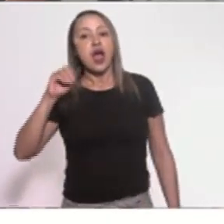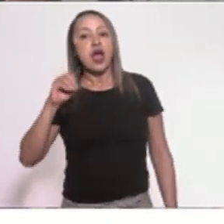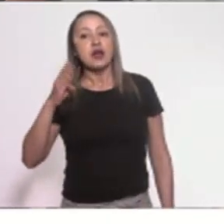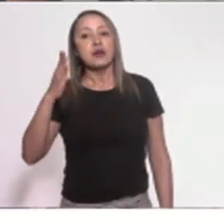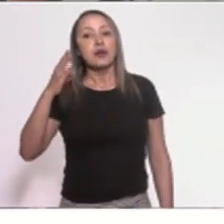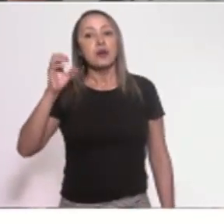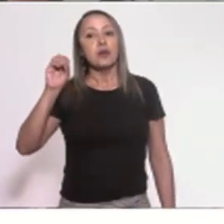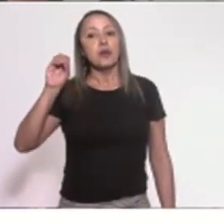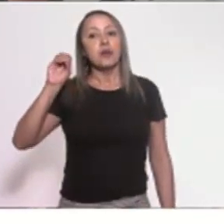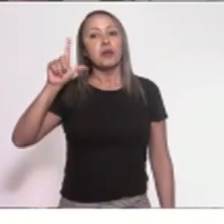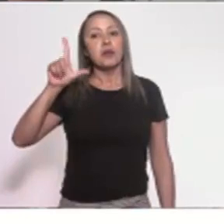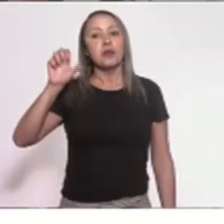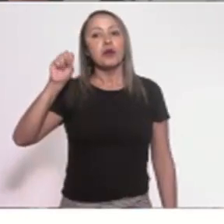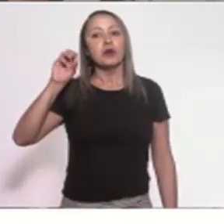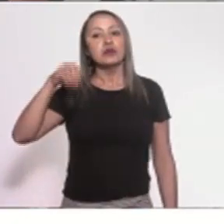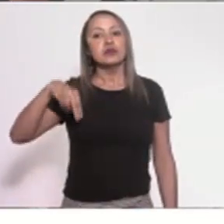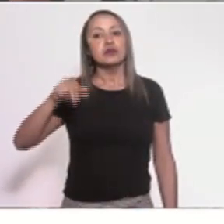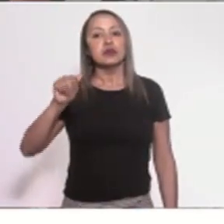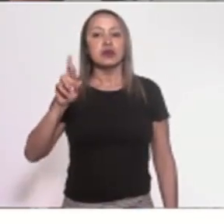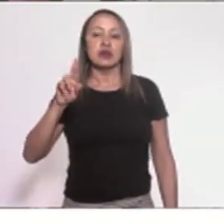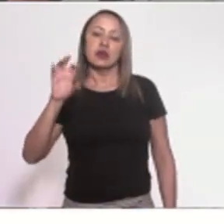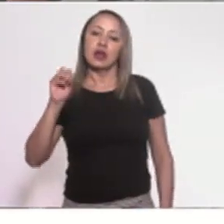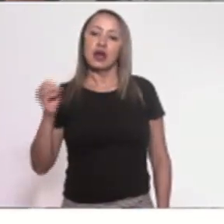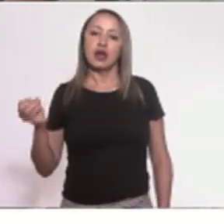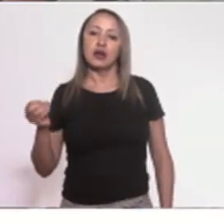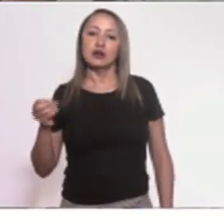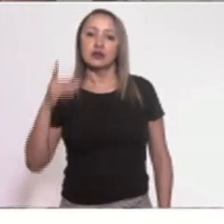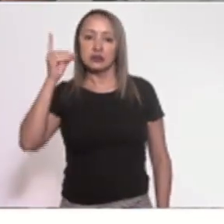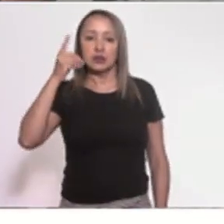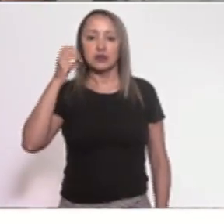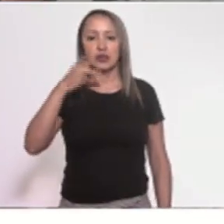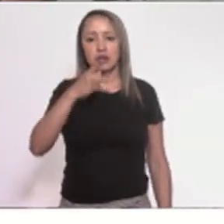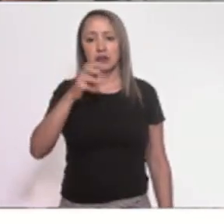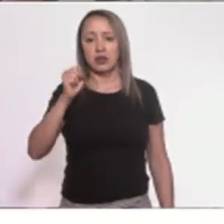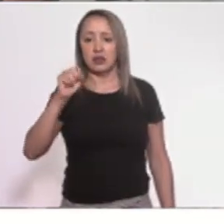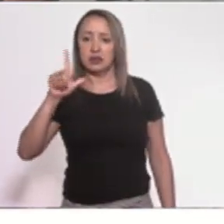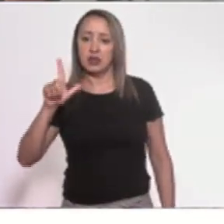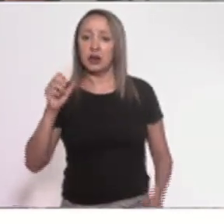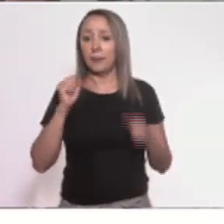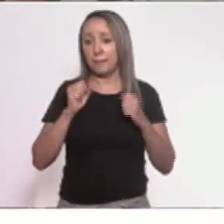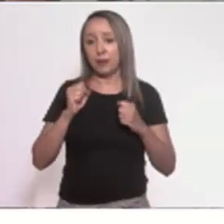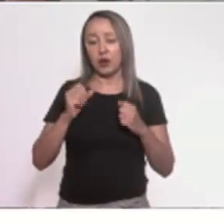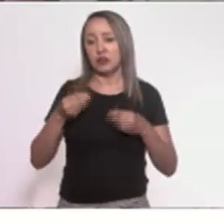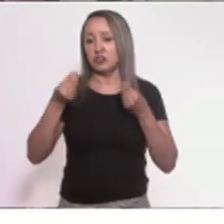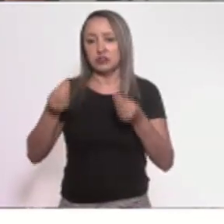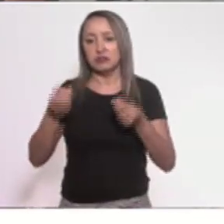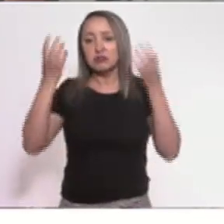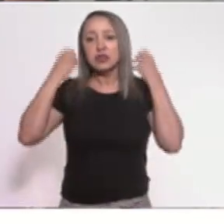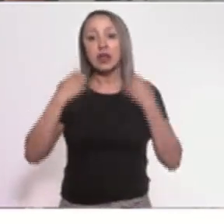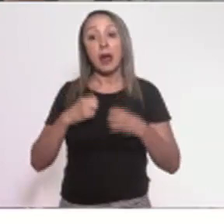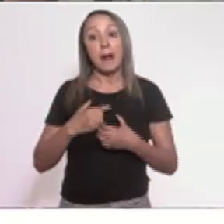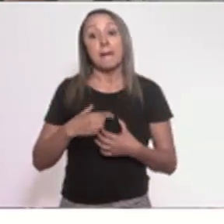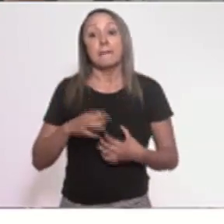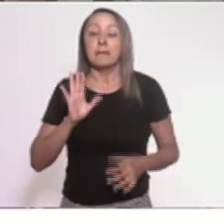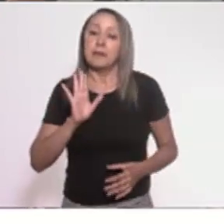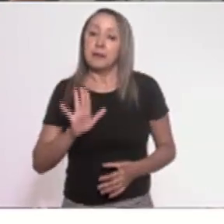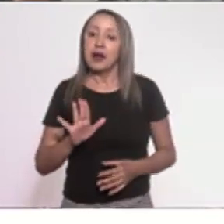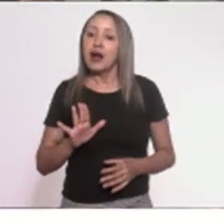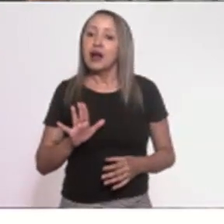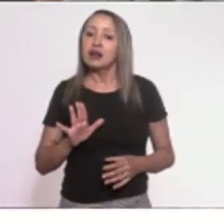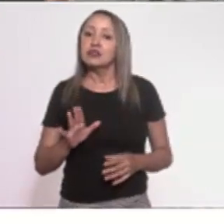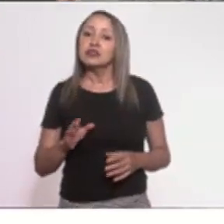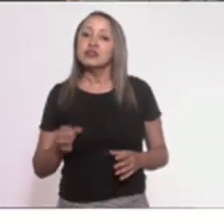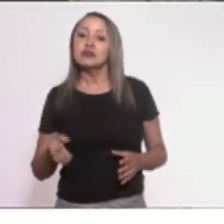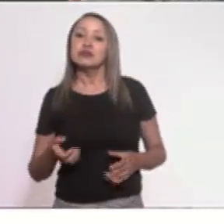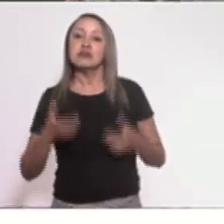Acho também que, se o mérito for legítimo, os deputados do PSL podem dar, mas é inadmissível emendar uma